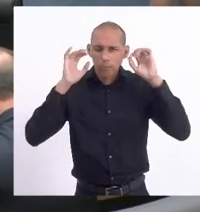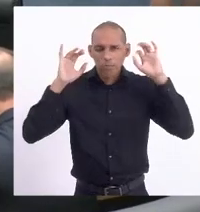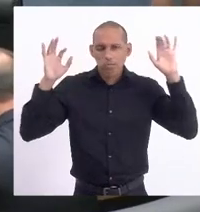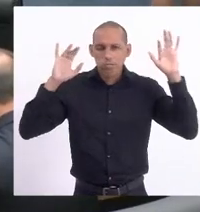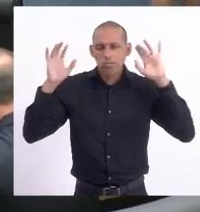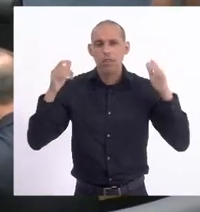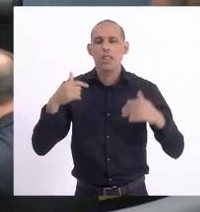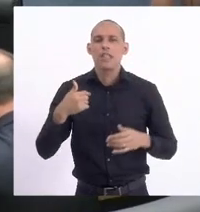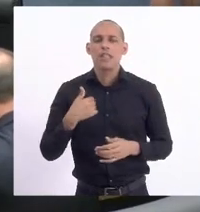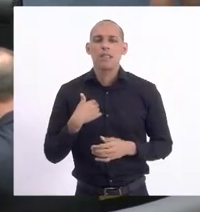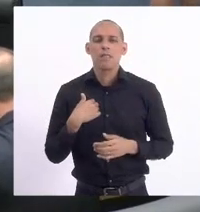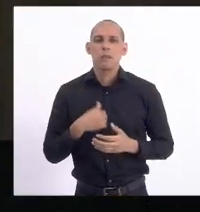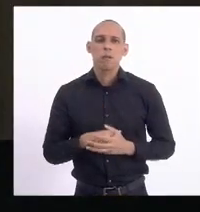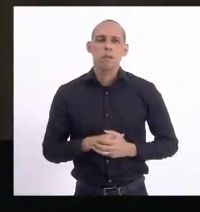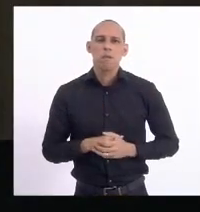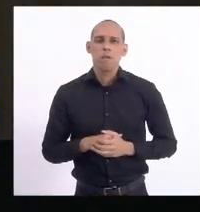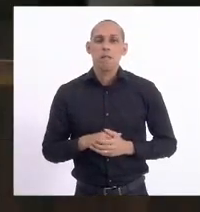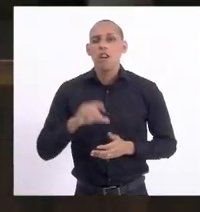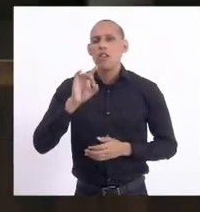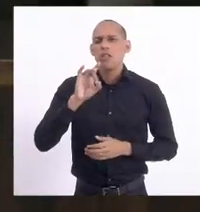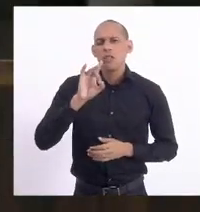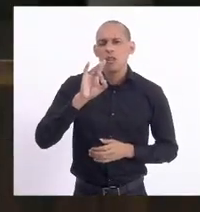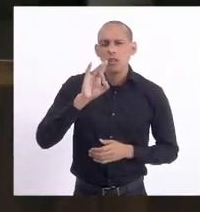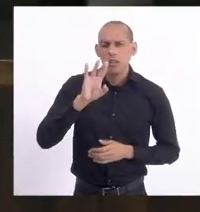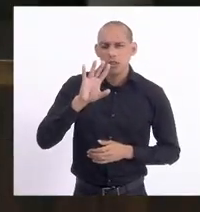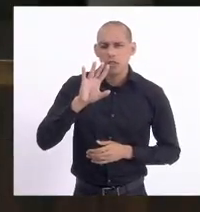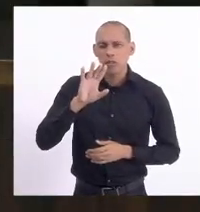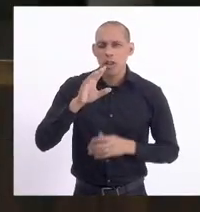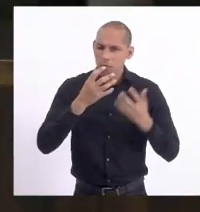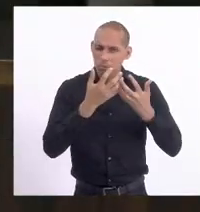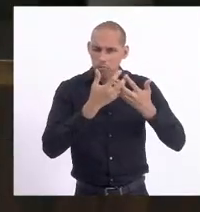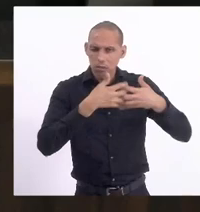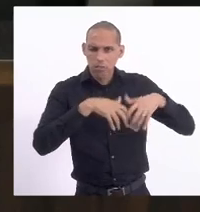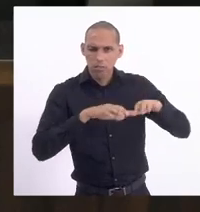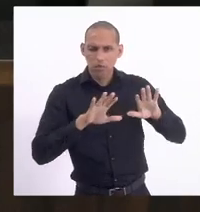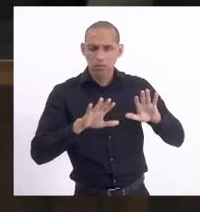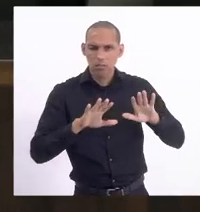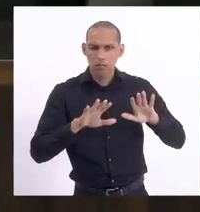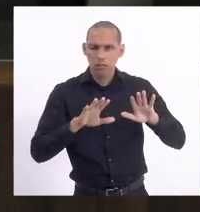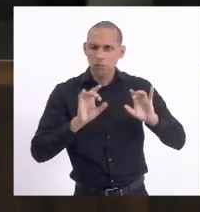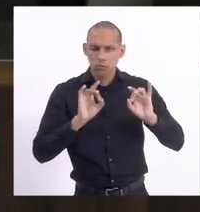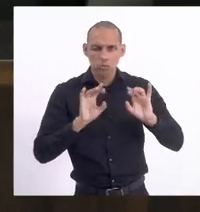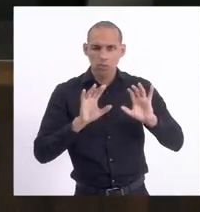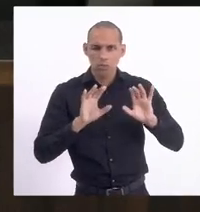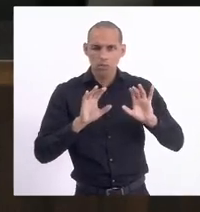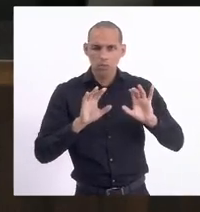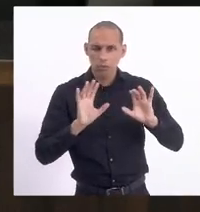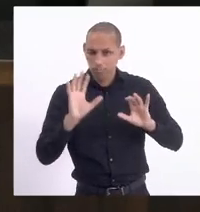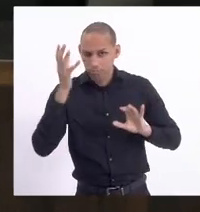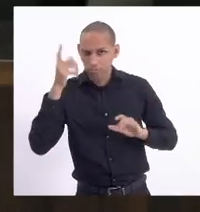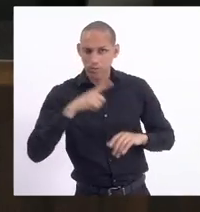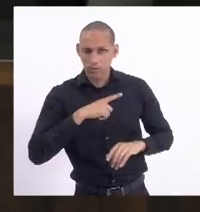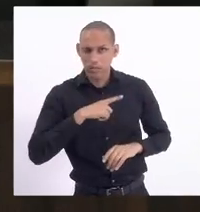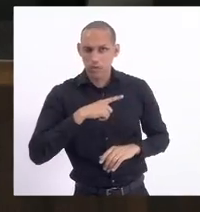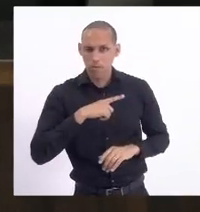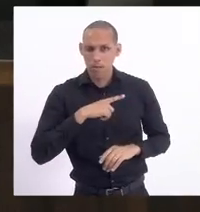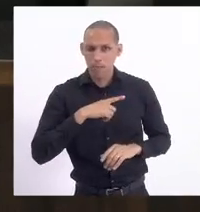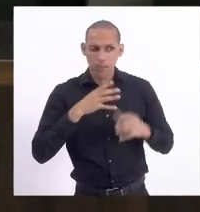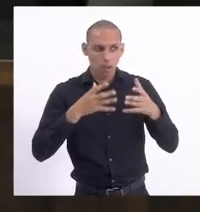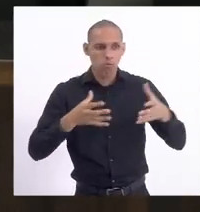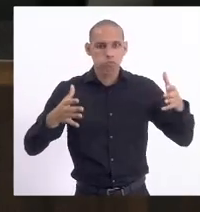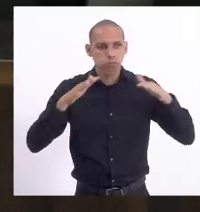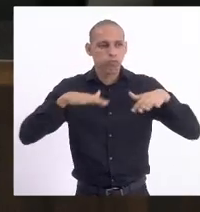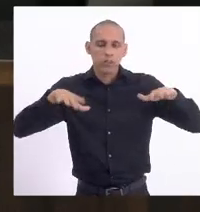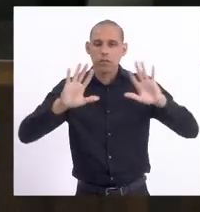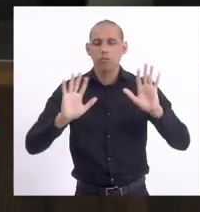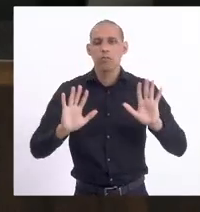Eu acabei de... Nós vamos só para Petrópolis. Nesse caso específico, só onde tem calamidade. Não, nós não vamos ampliar para todo